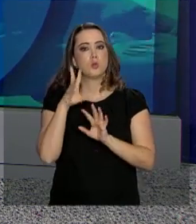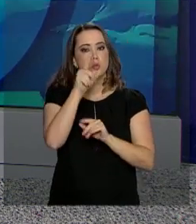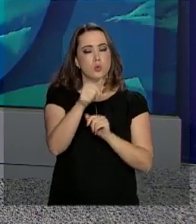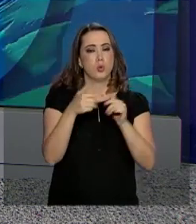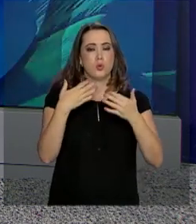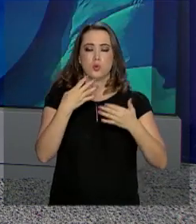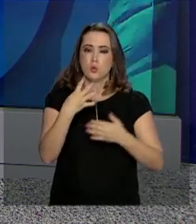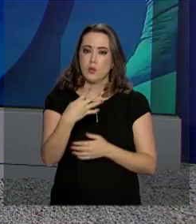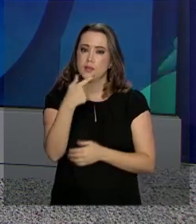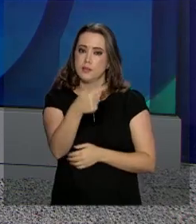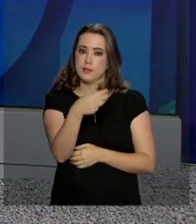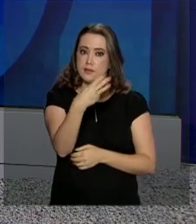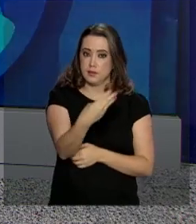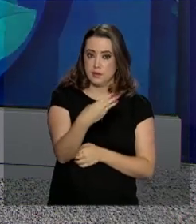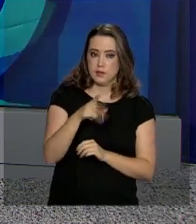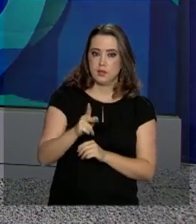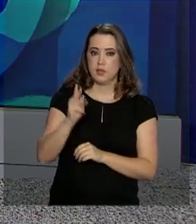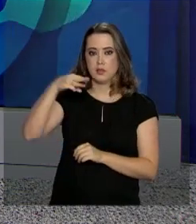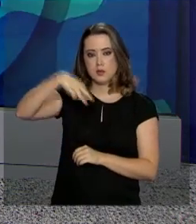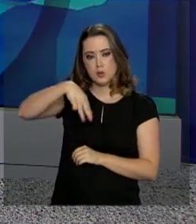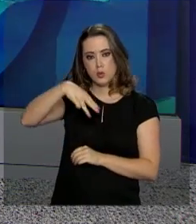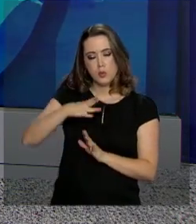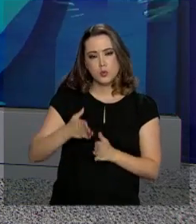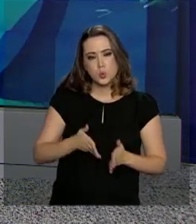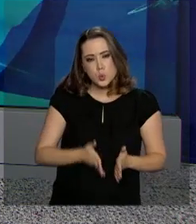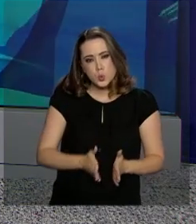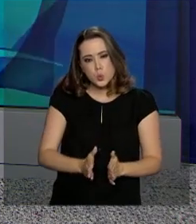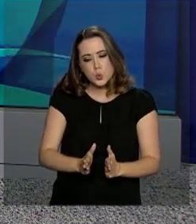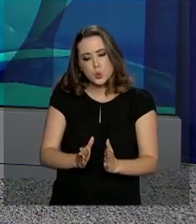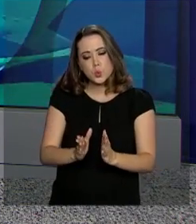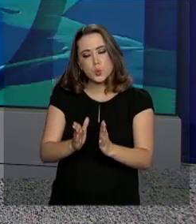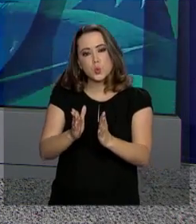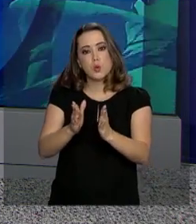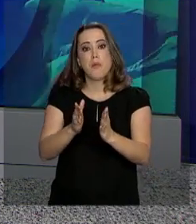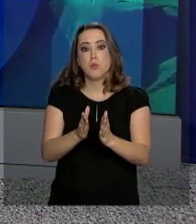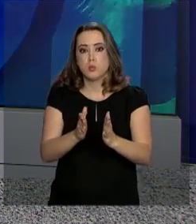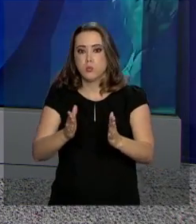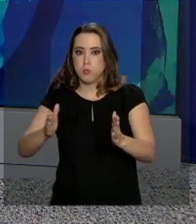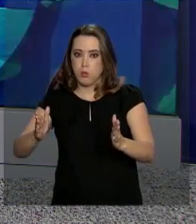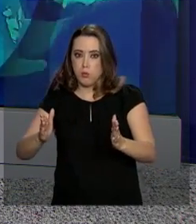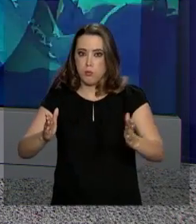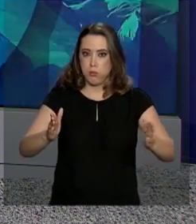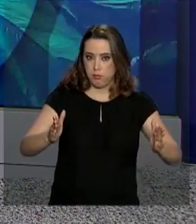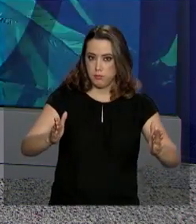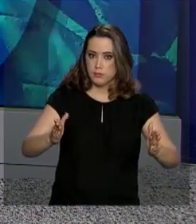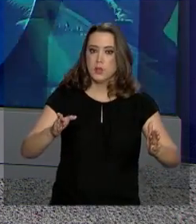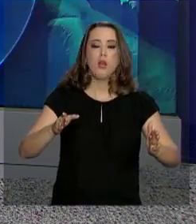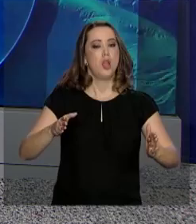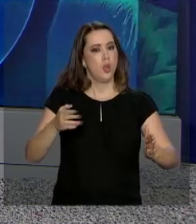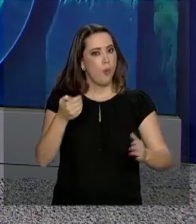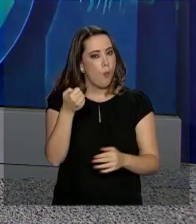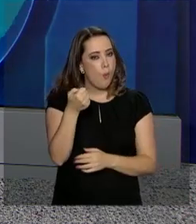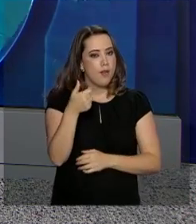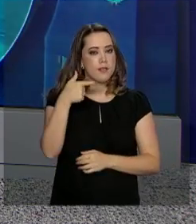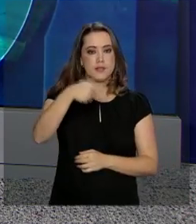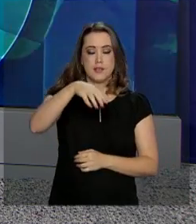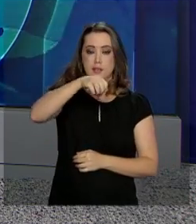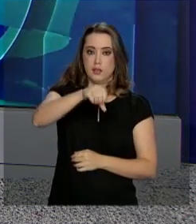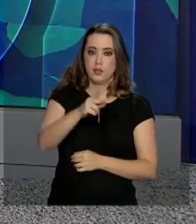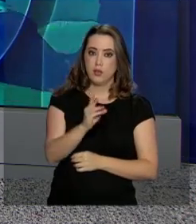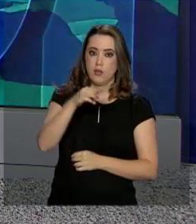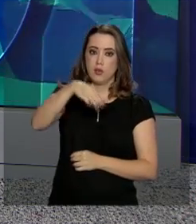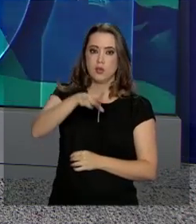os 473 quilômetros da rodovia serão duplicados e quase 79 quilômetros vão